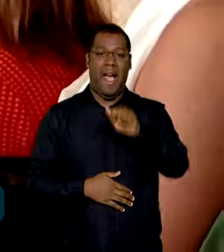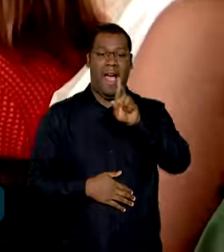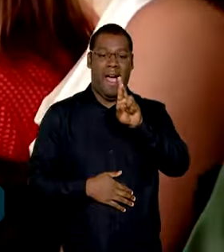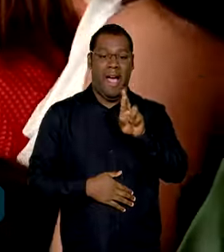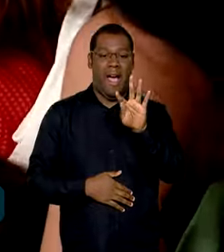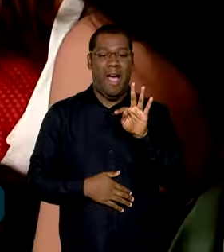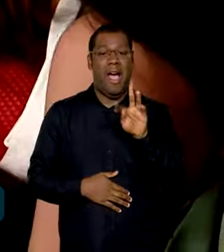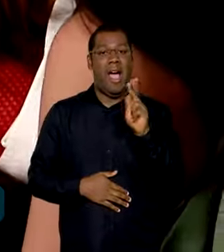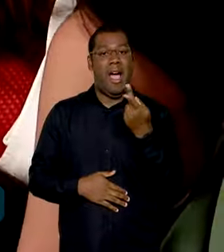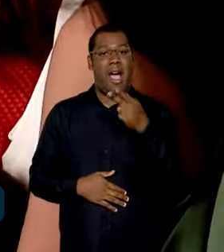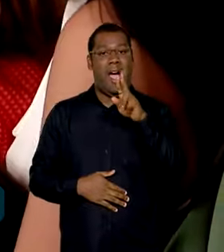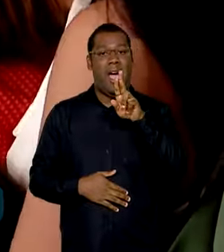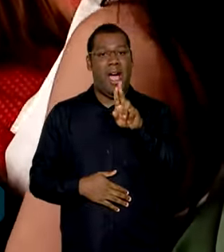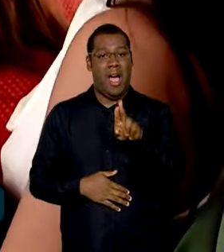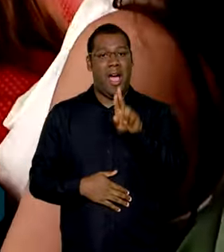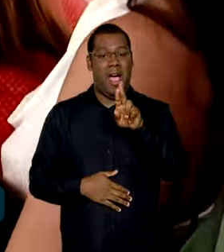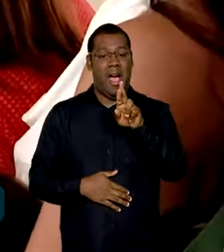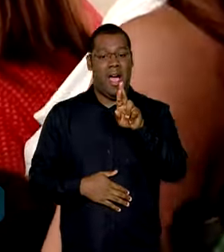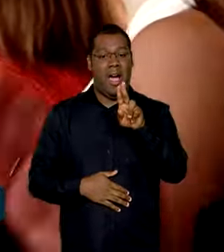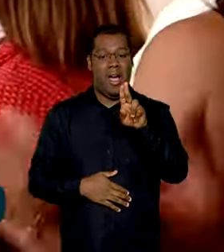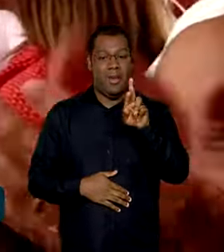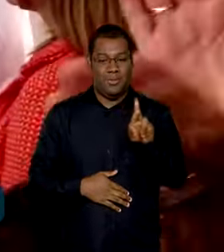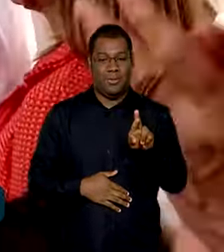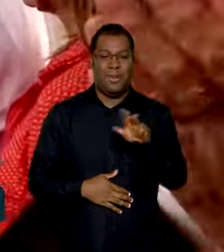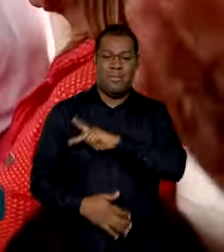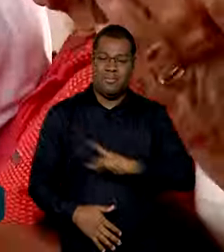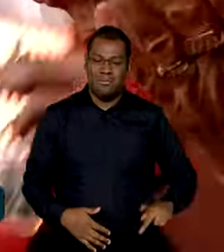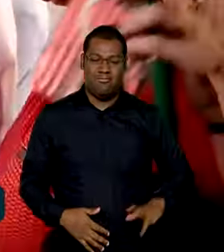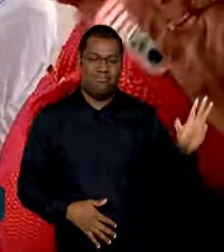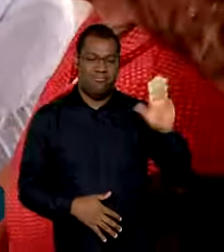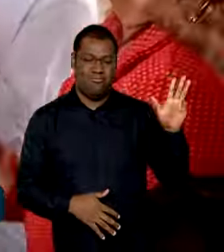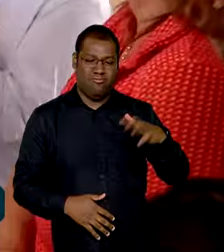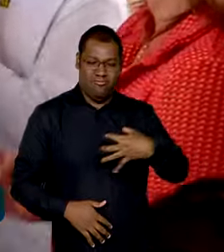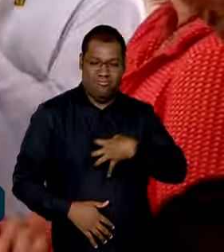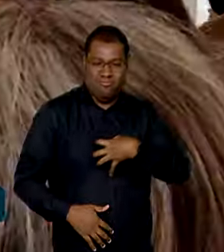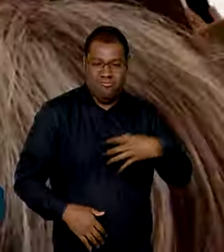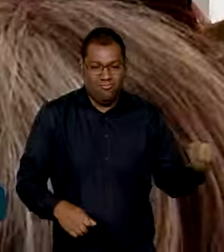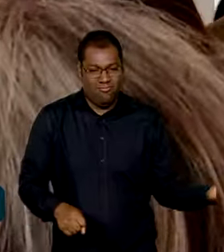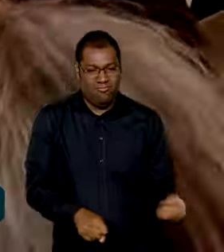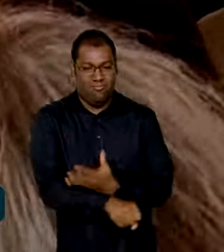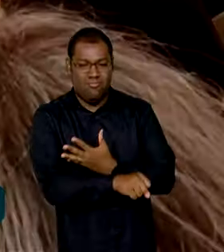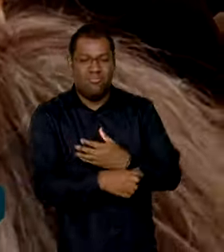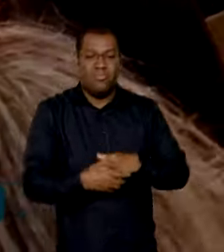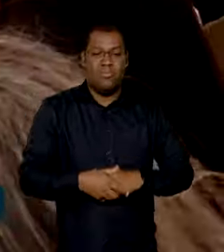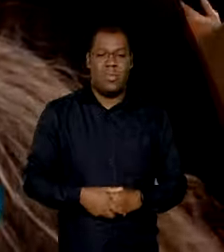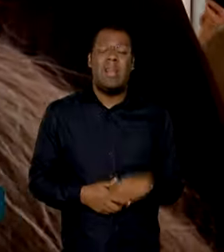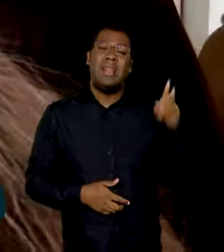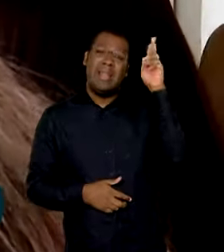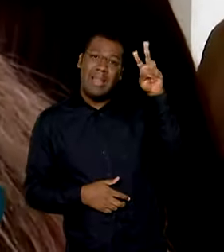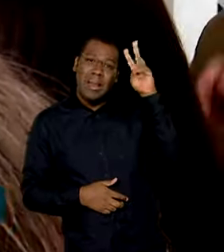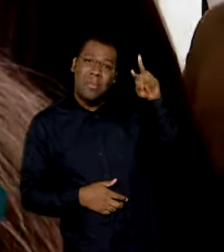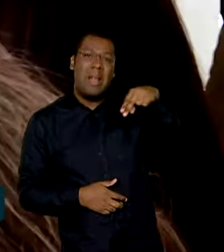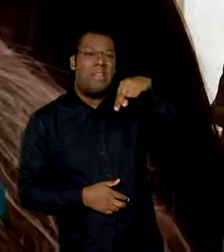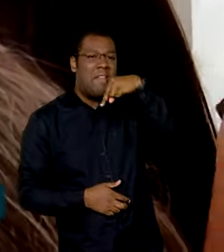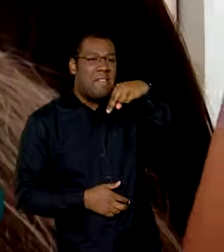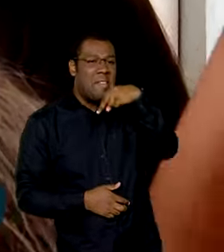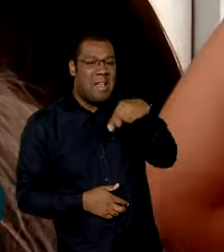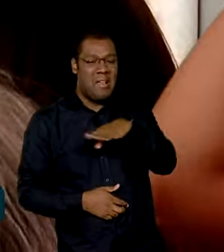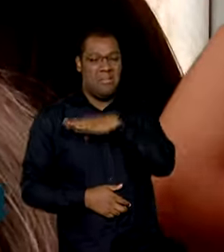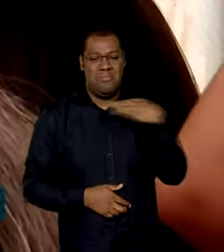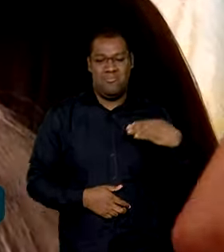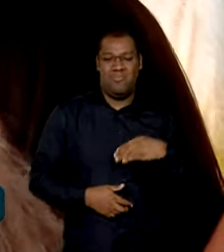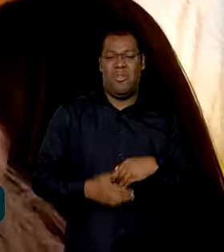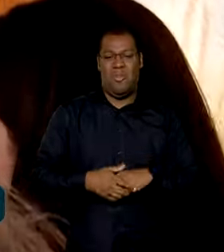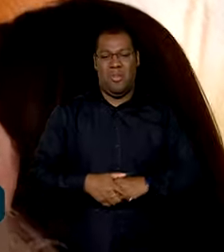menino, foi o primeiro teste para a emoção. E se tudo aqui tinha o lado alegre da infância, a memória do neto ainda traz uma mistura de sentimentos para